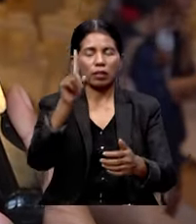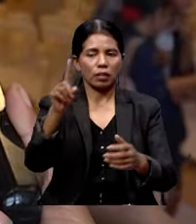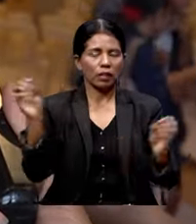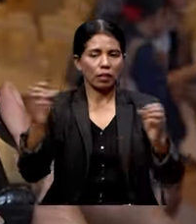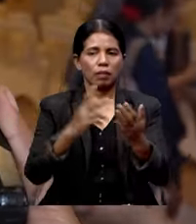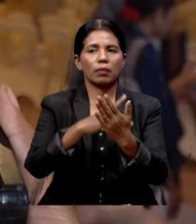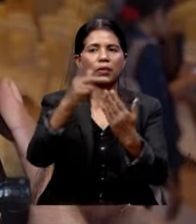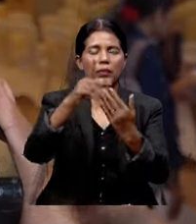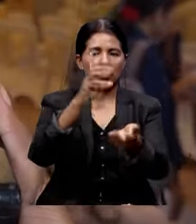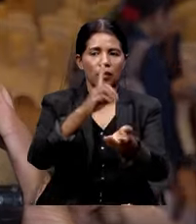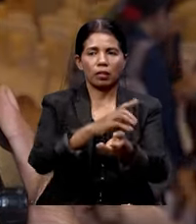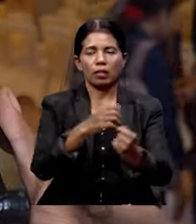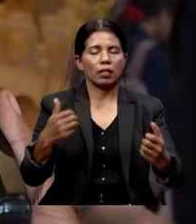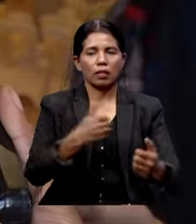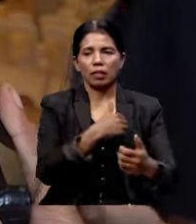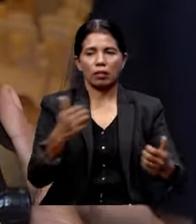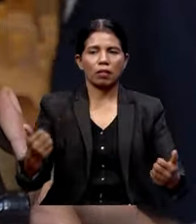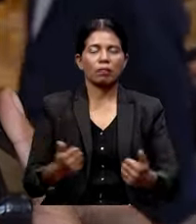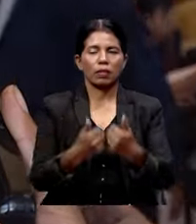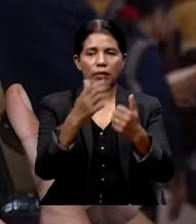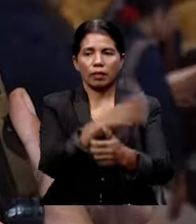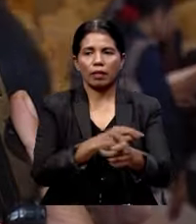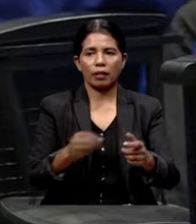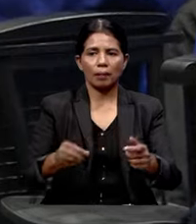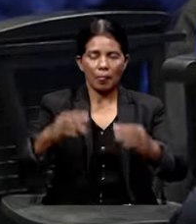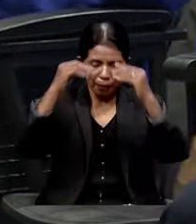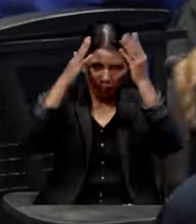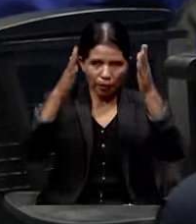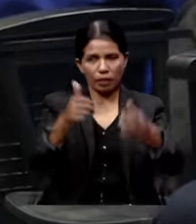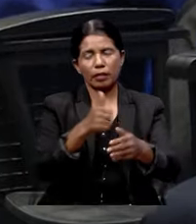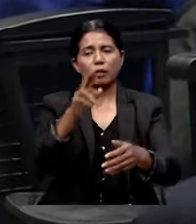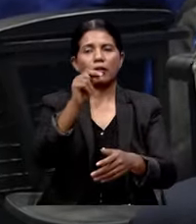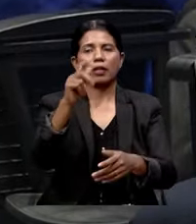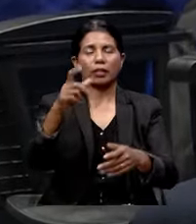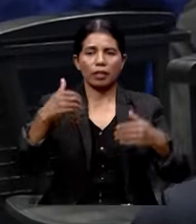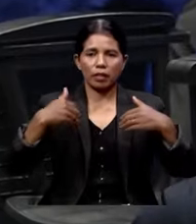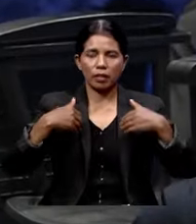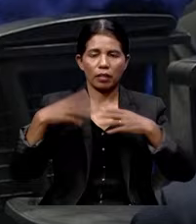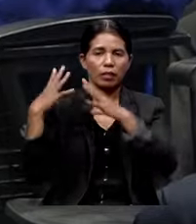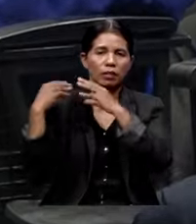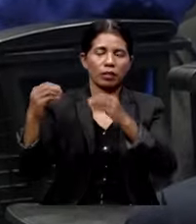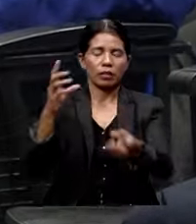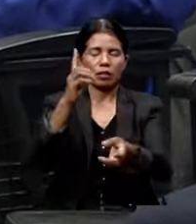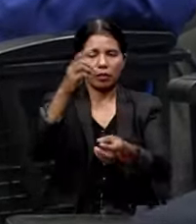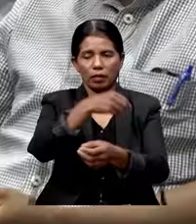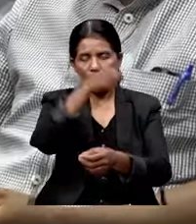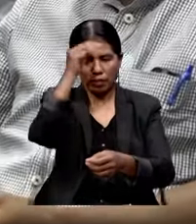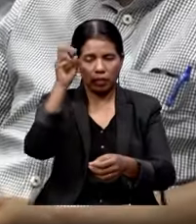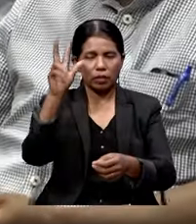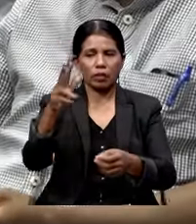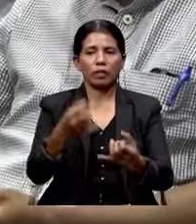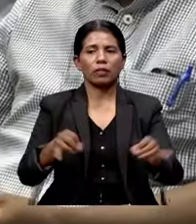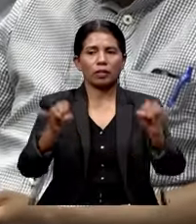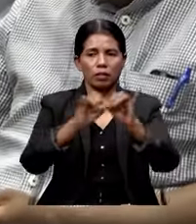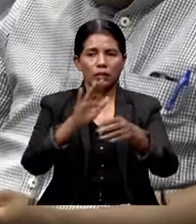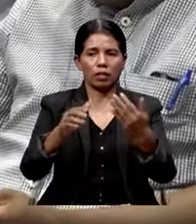programa do doutoramento, se dá o completo. João Moço informa, professor Balon e a UNTEL e a ONA experiência de doutoramento entre institucional